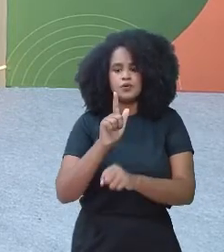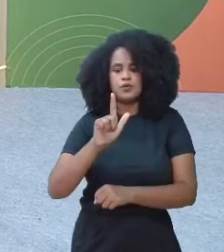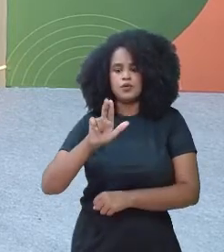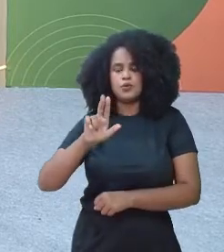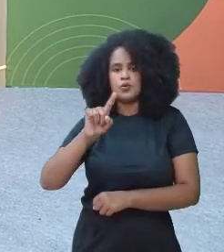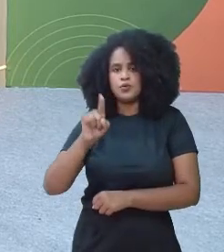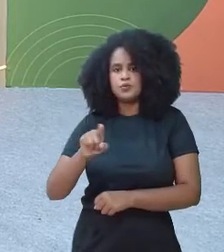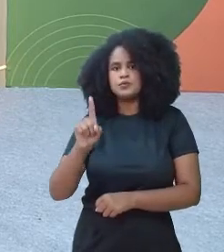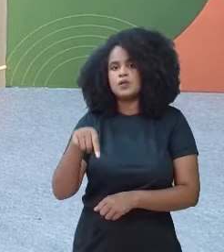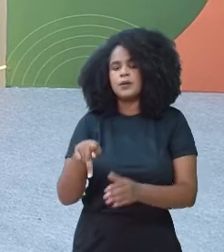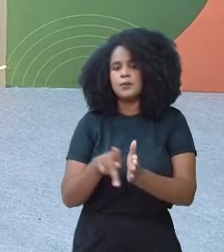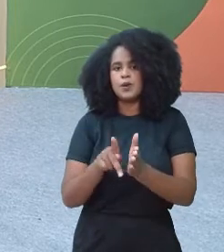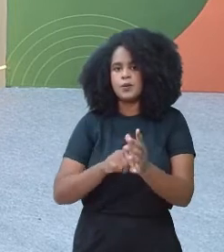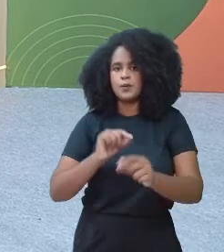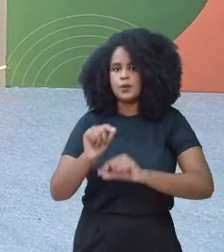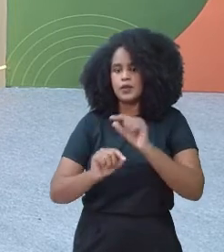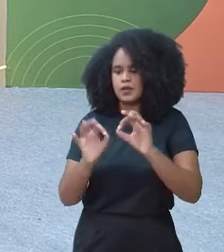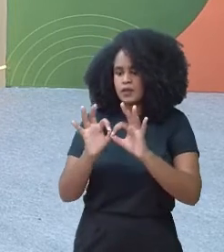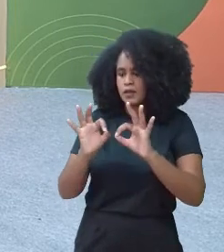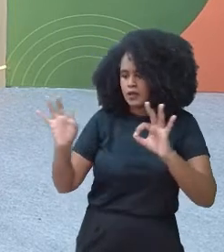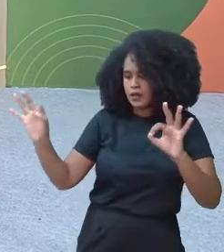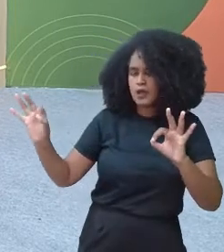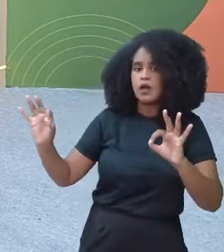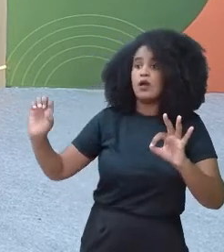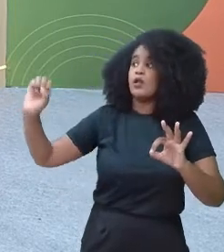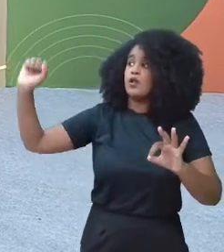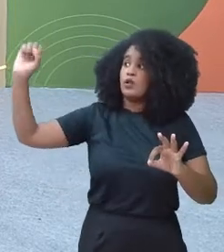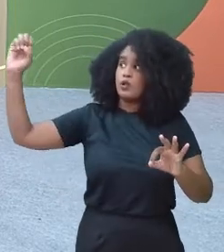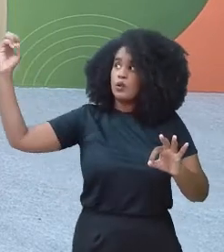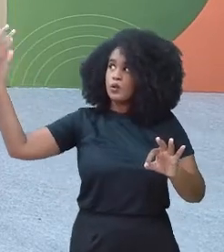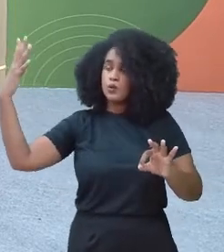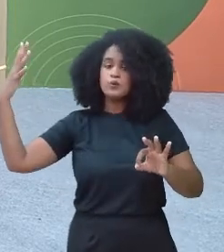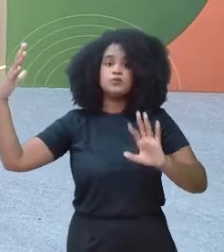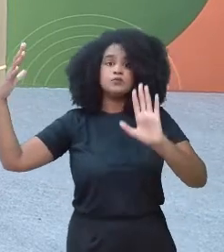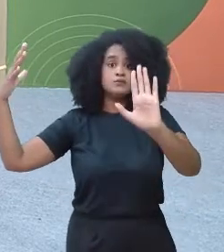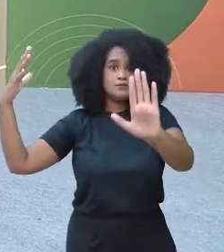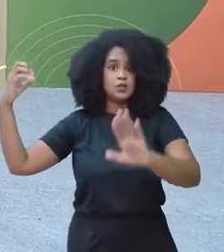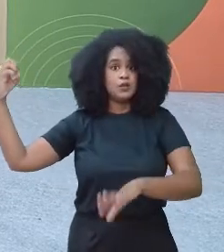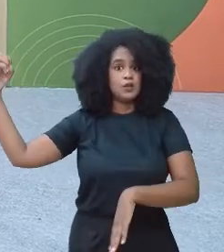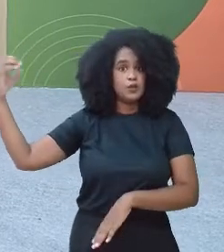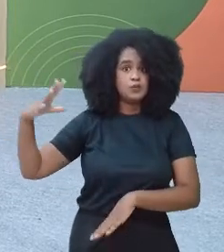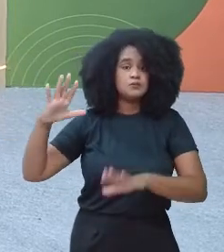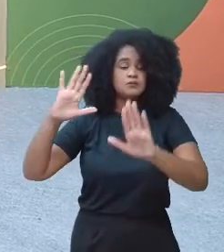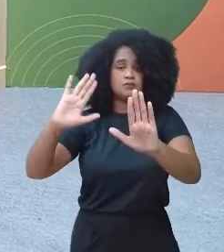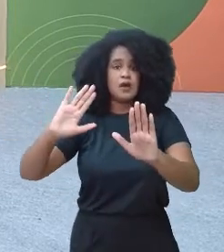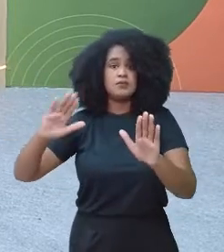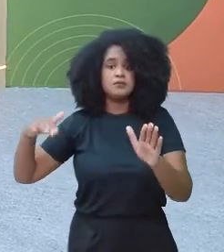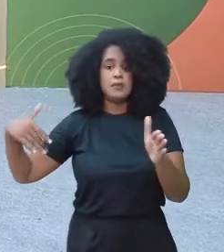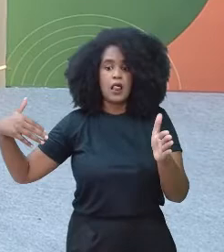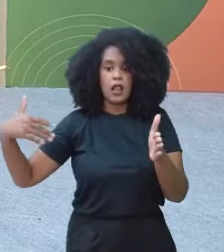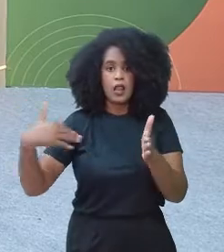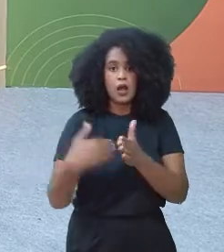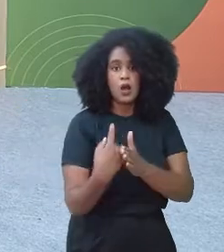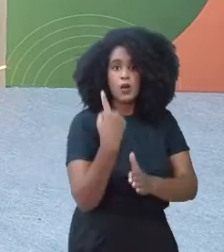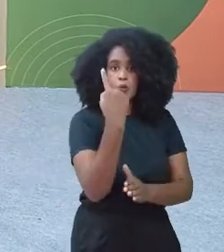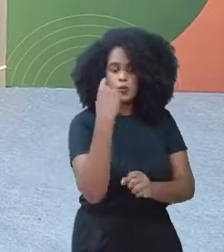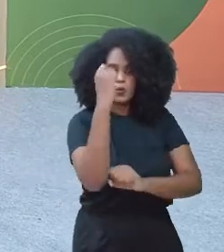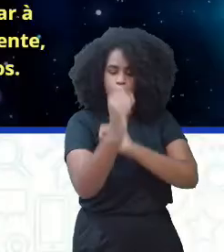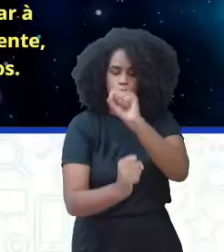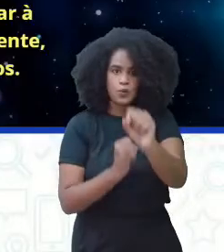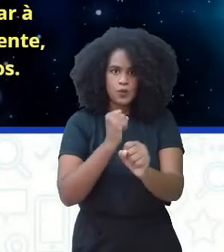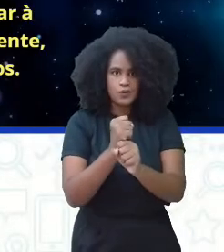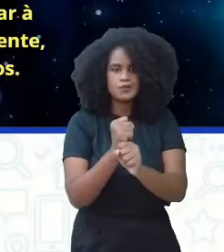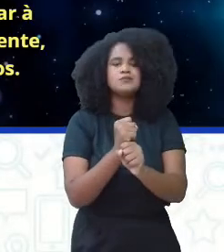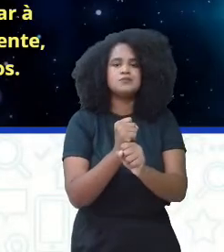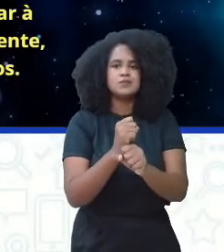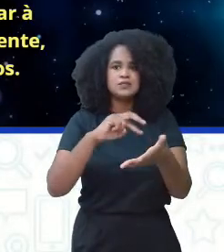que corresponde à distância percorrida pela luz em um ano. Isso significa aproximadamente